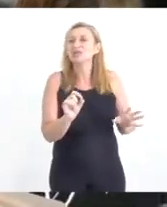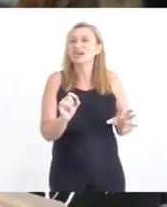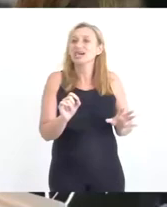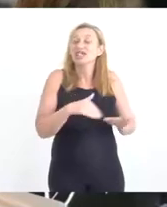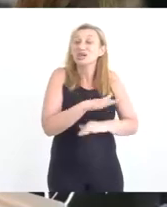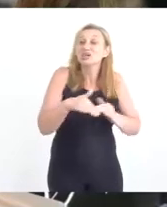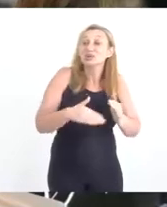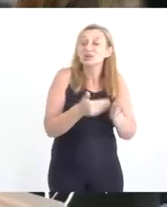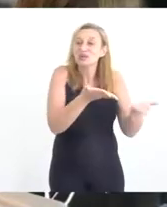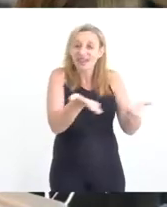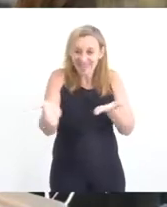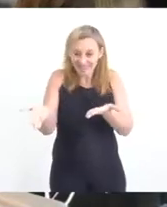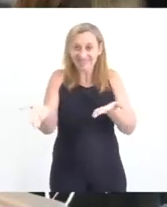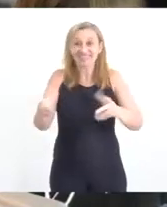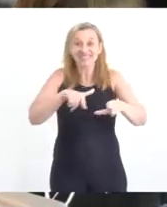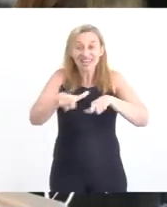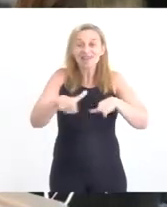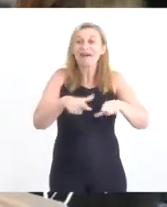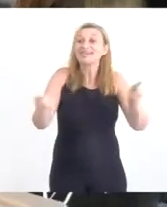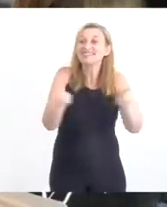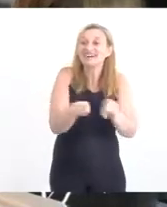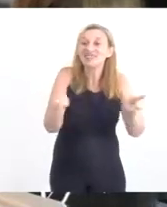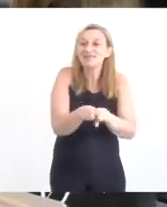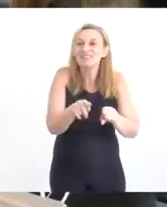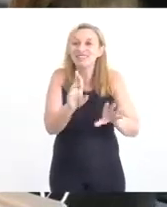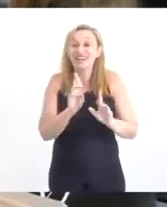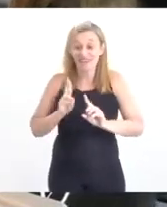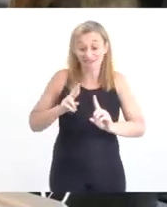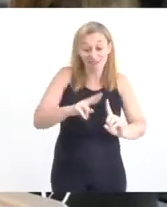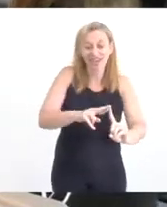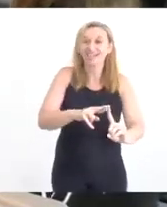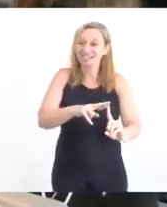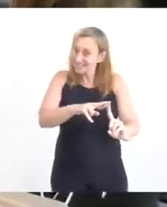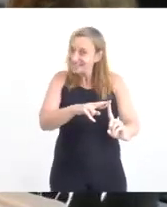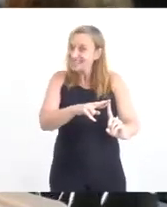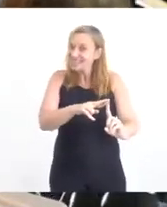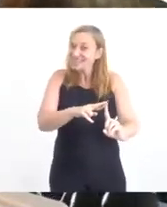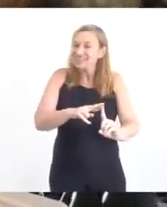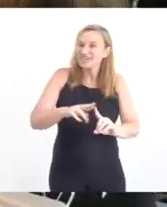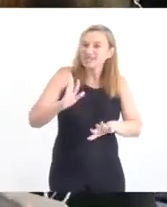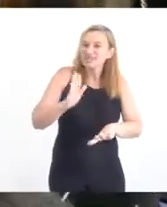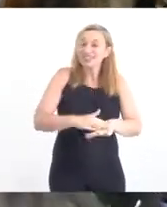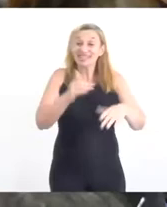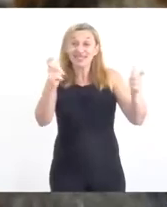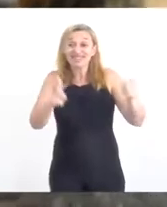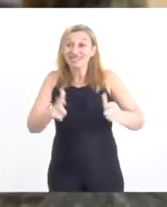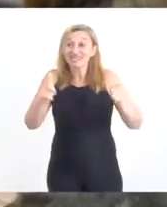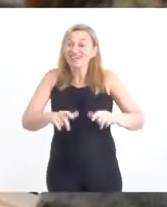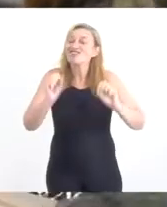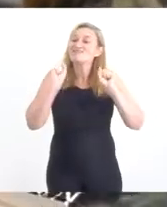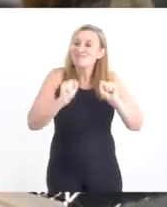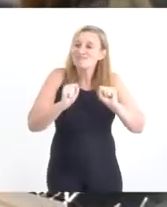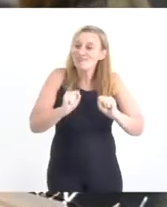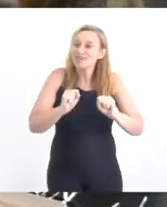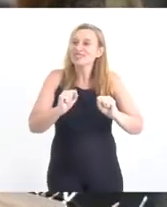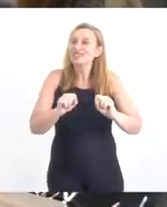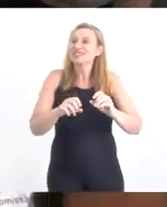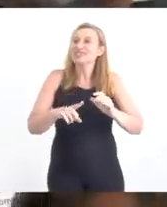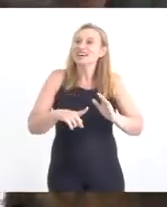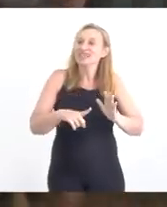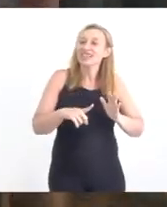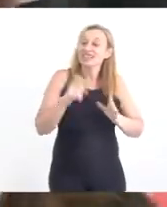todo esse trabalho também seja referência para além desse lugar que pode ser muito